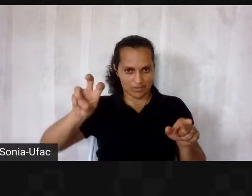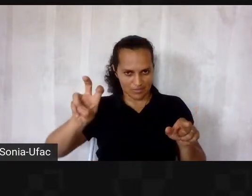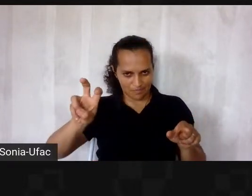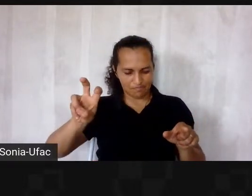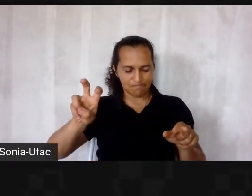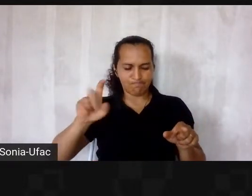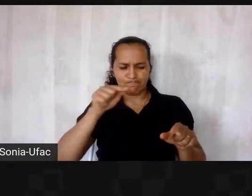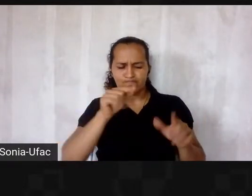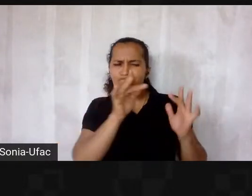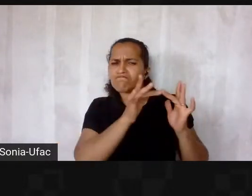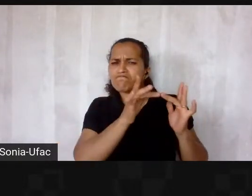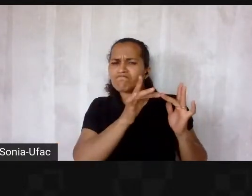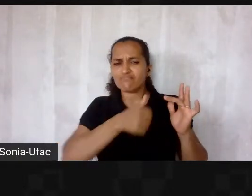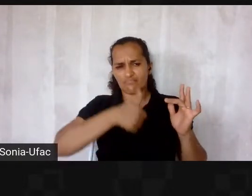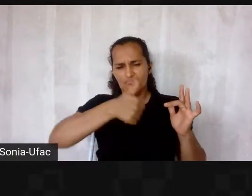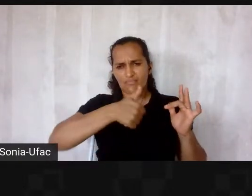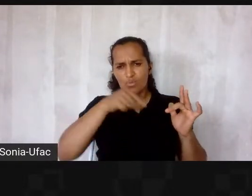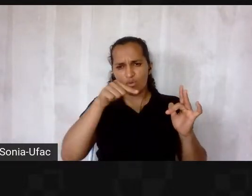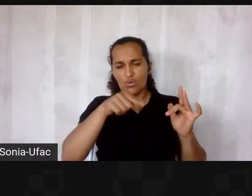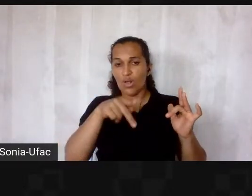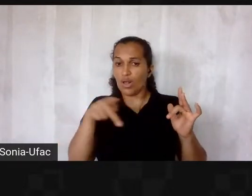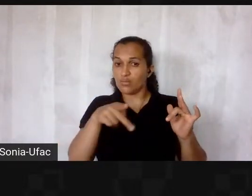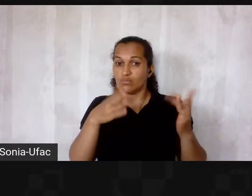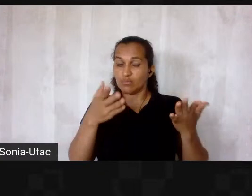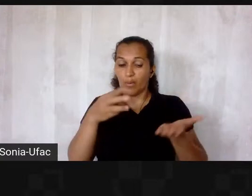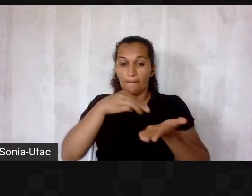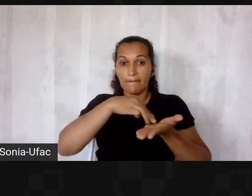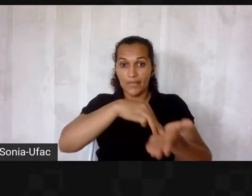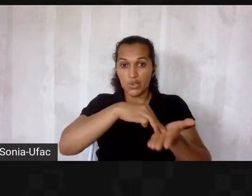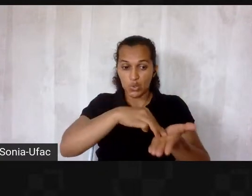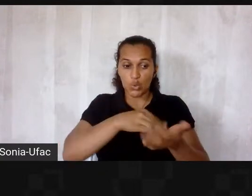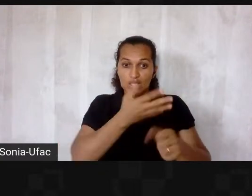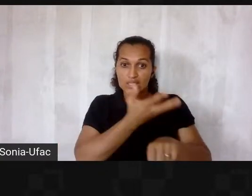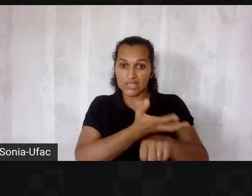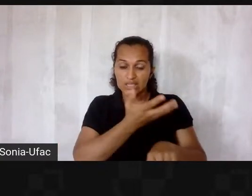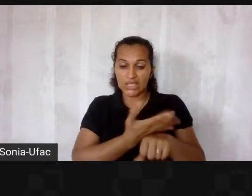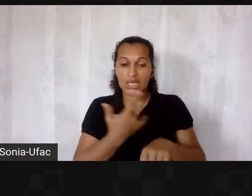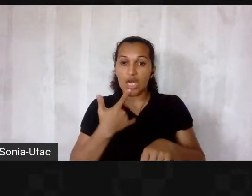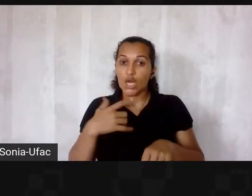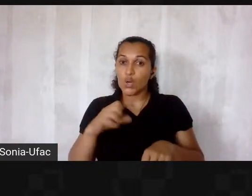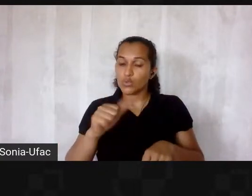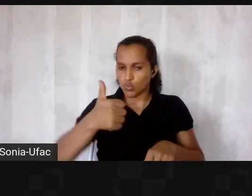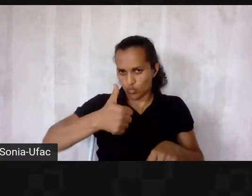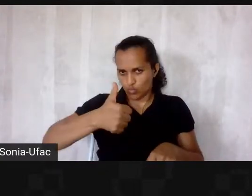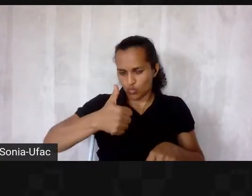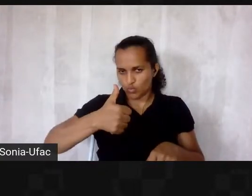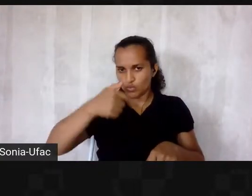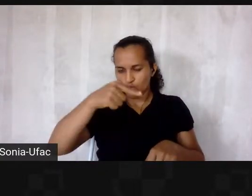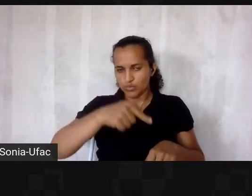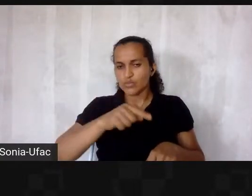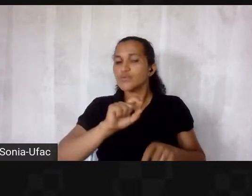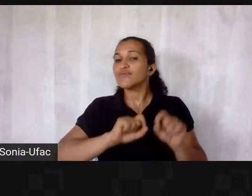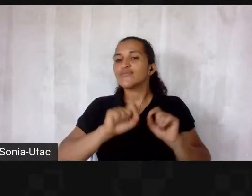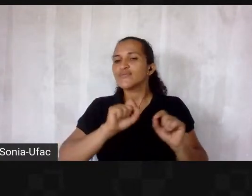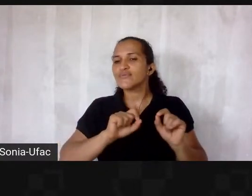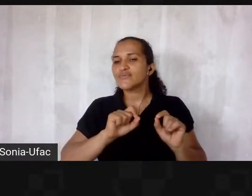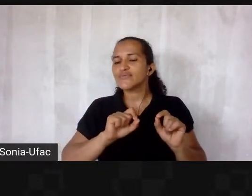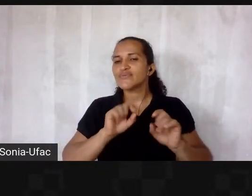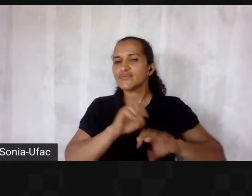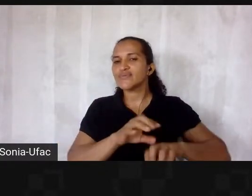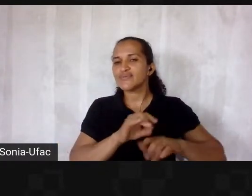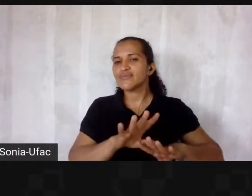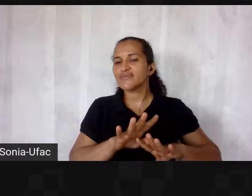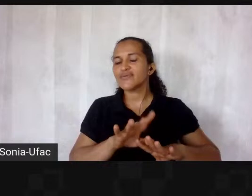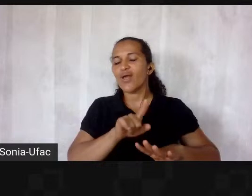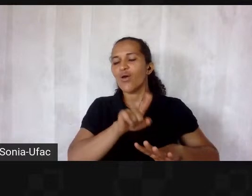O primeiro contato com a docência dela foi como monitora da disciplina de linguística I, adivinha, ministrada pelo